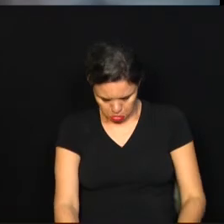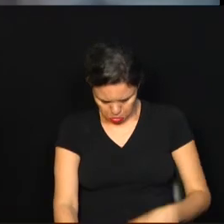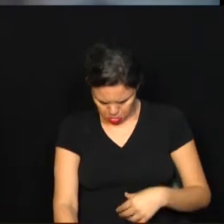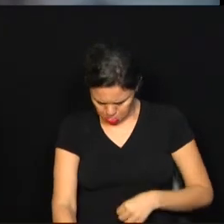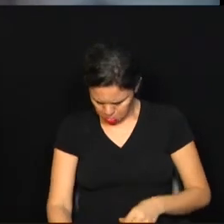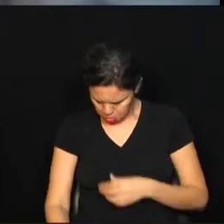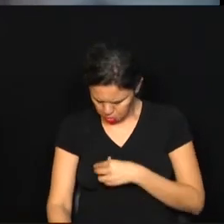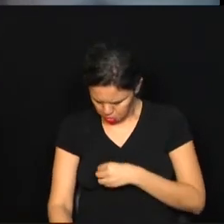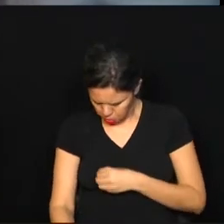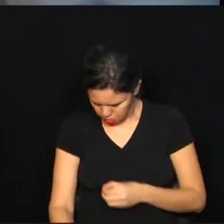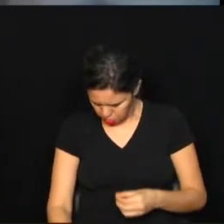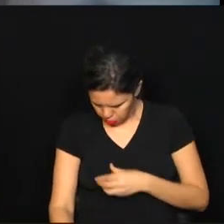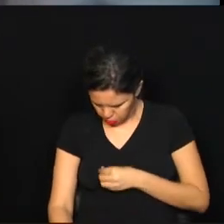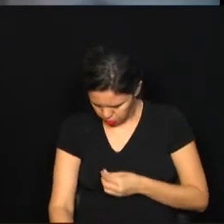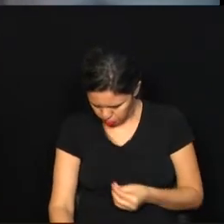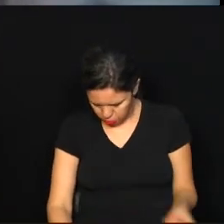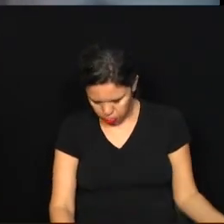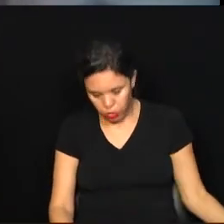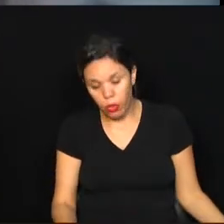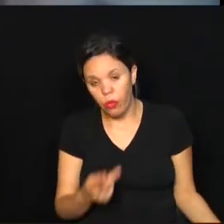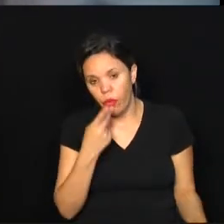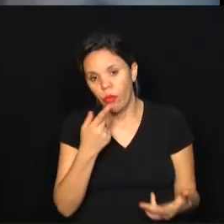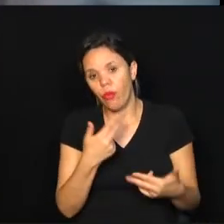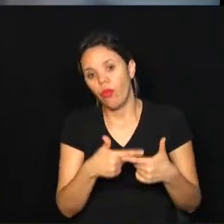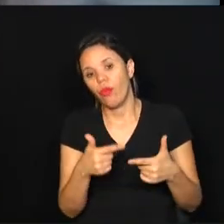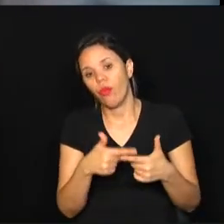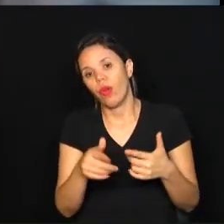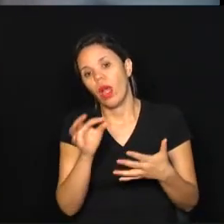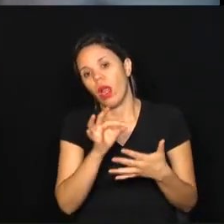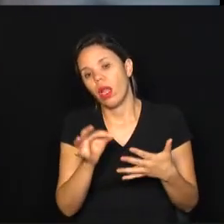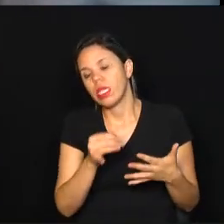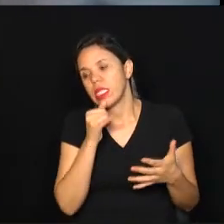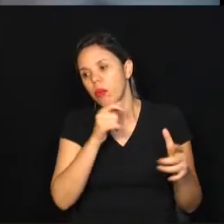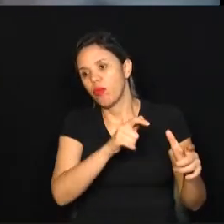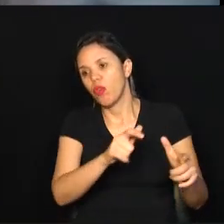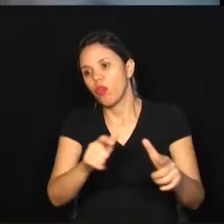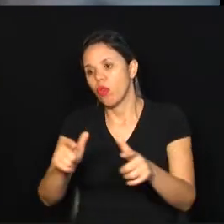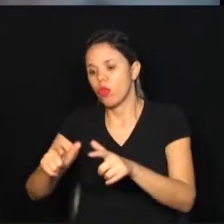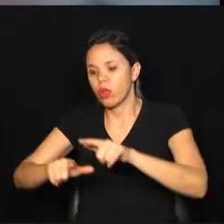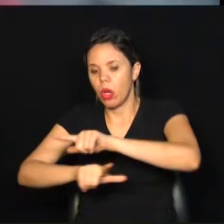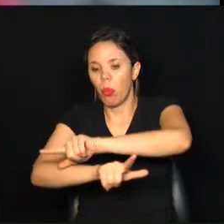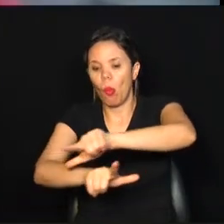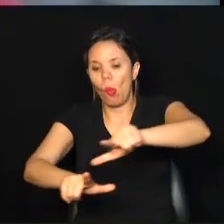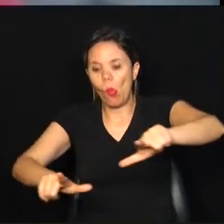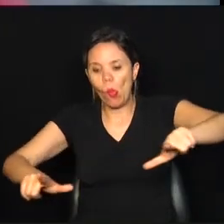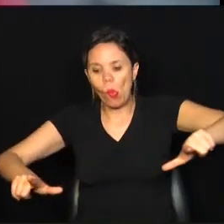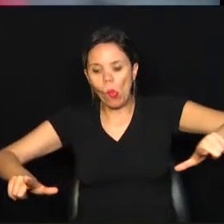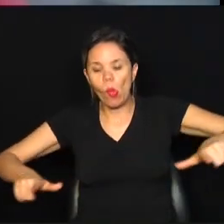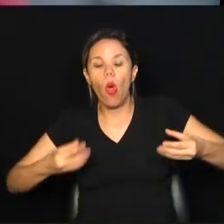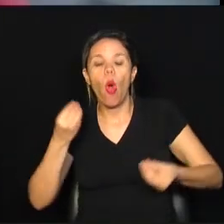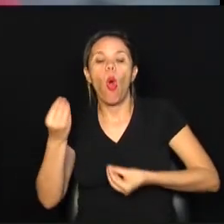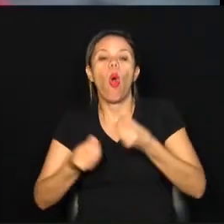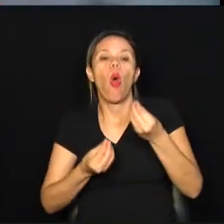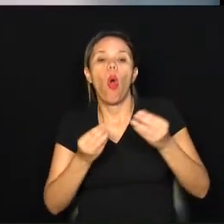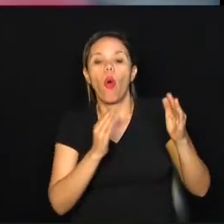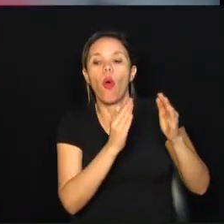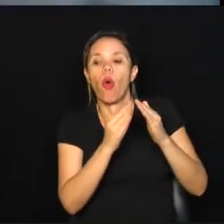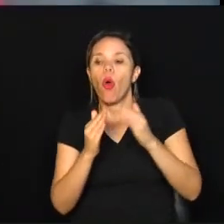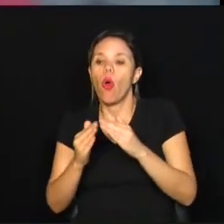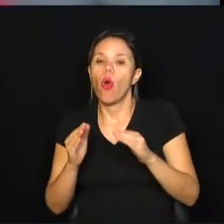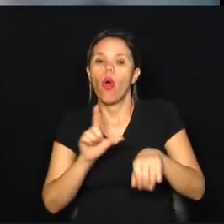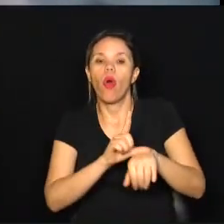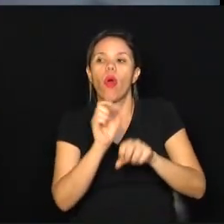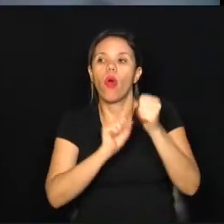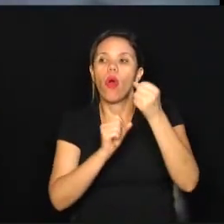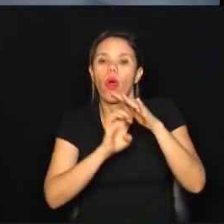Foram faladas outras questões aqui sobre, por exemplo, os espaços vazios, como ocupá-los, né? Então, a gente criou